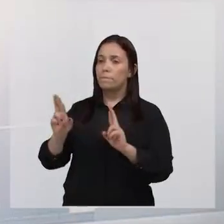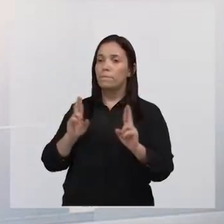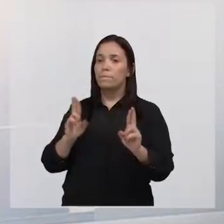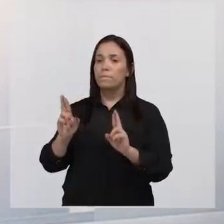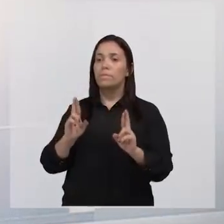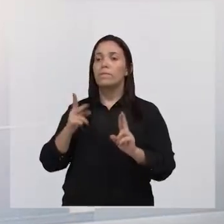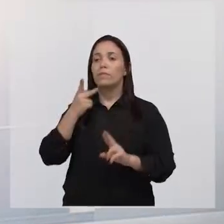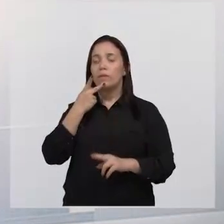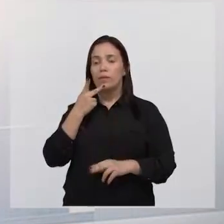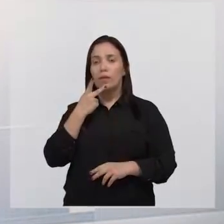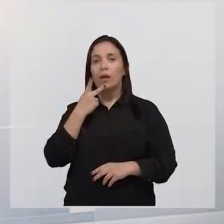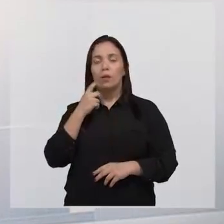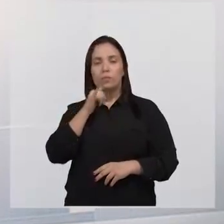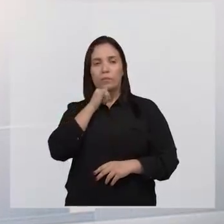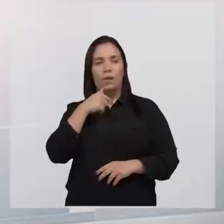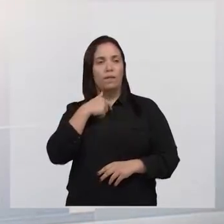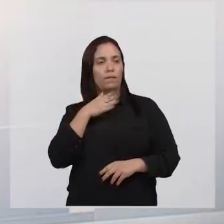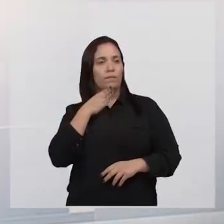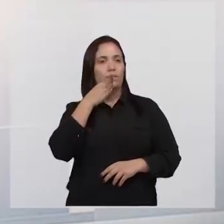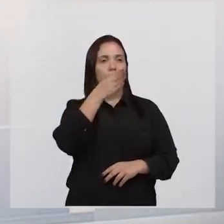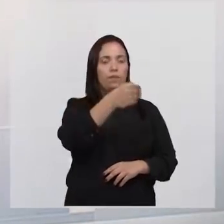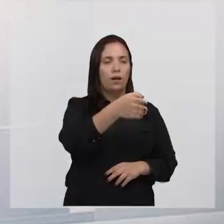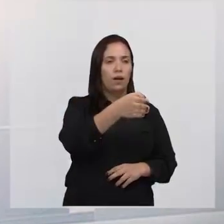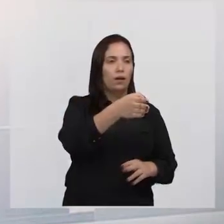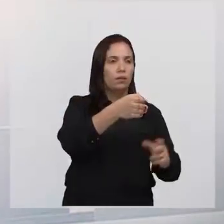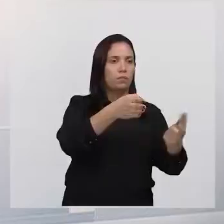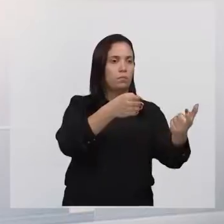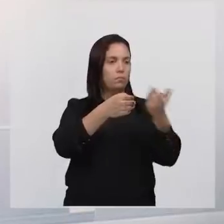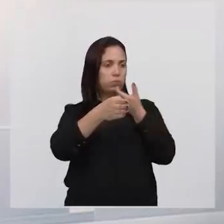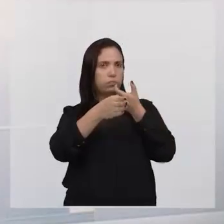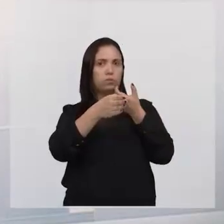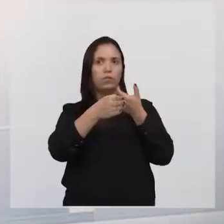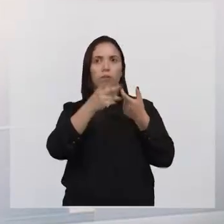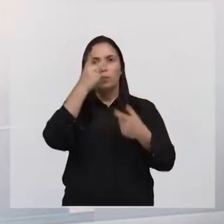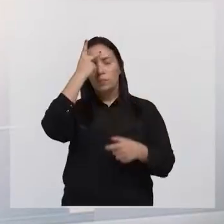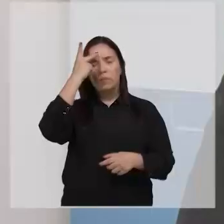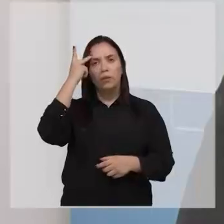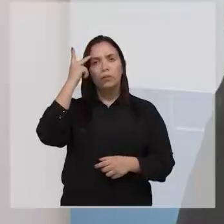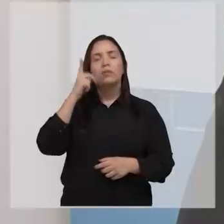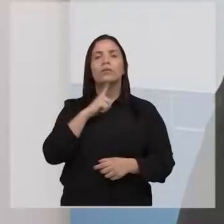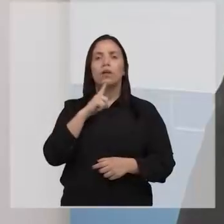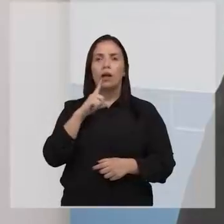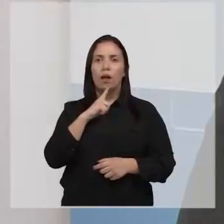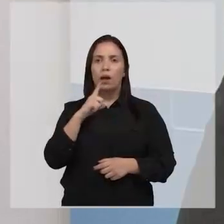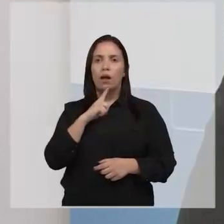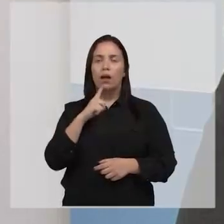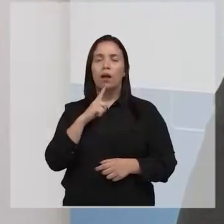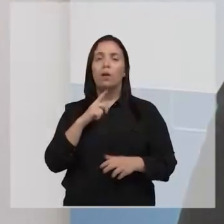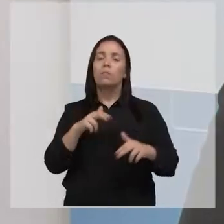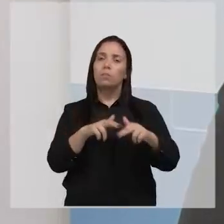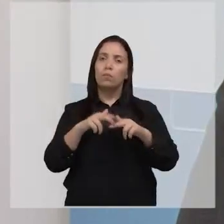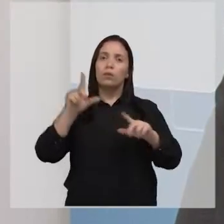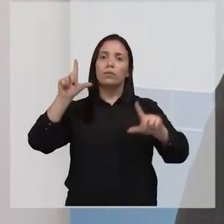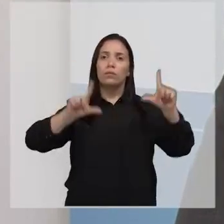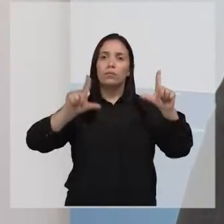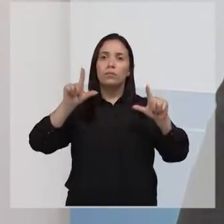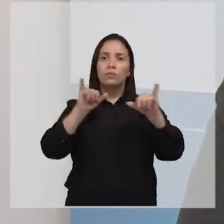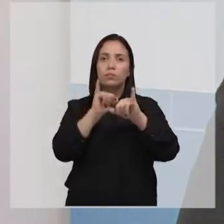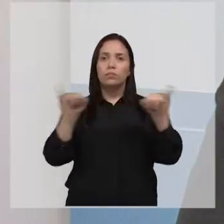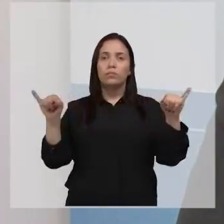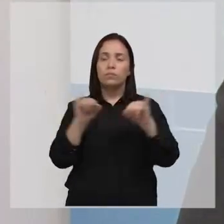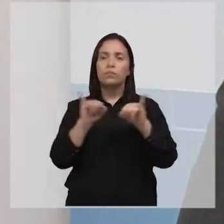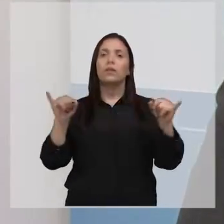nesse sentido, que chegam em locais, são rechaçados. O que eu cobro aqui da imprensa nacional é